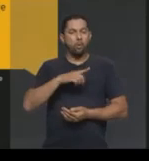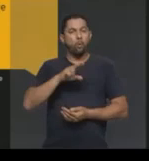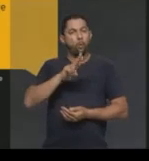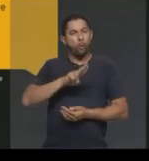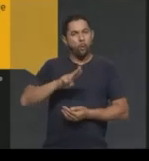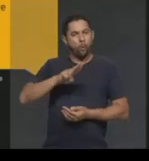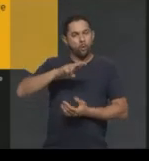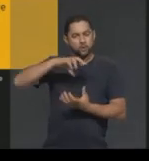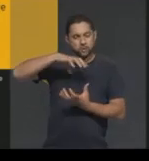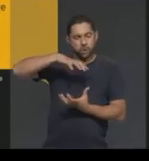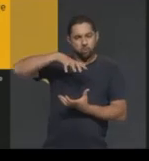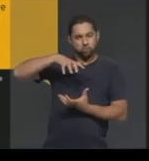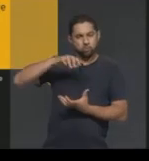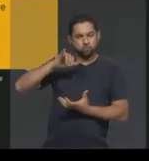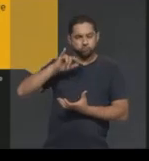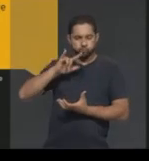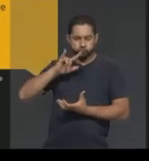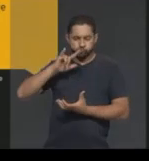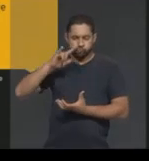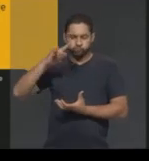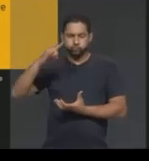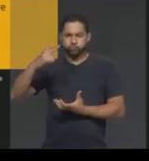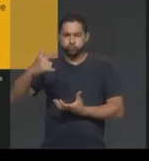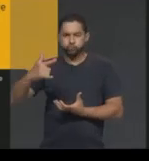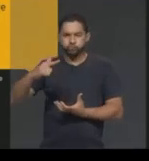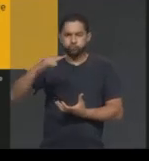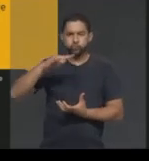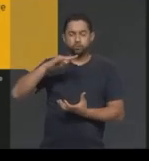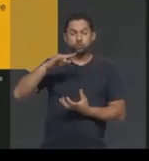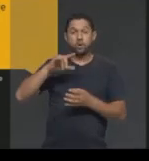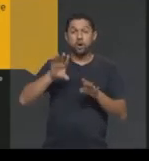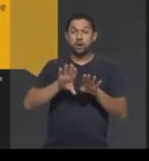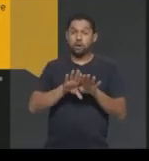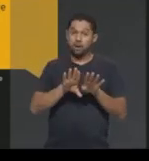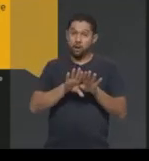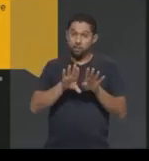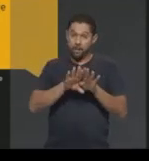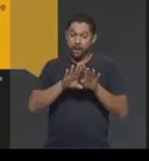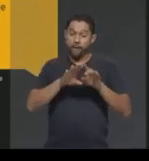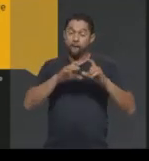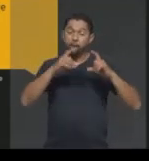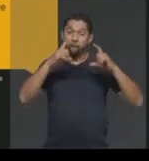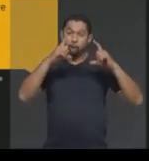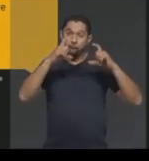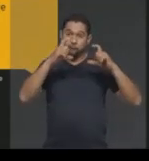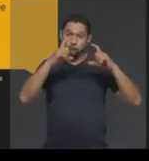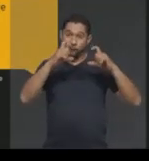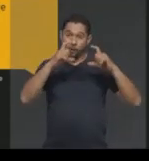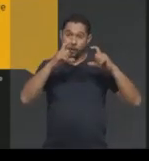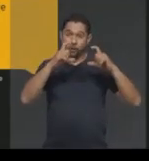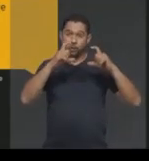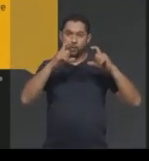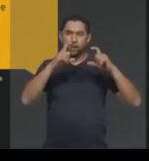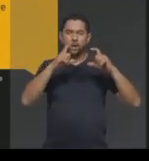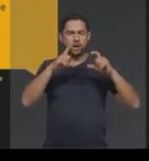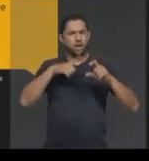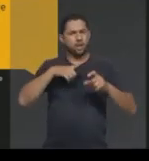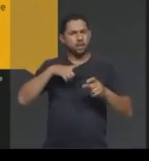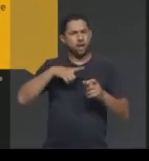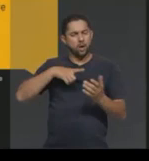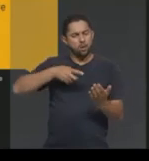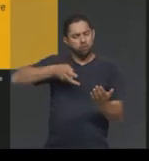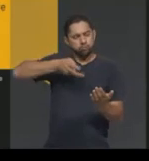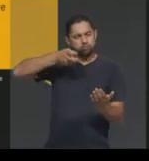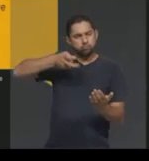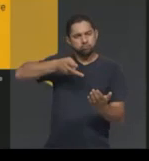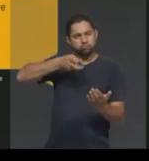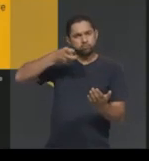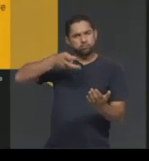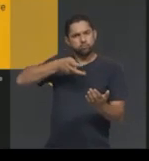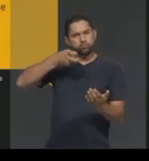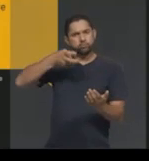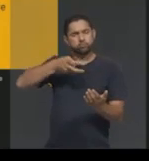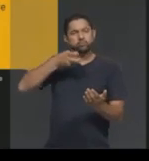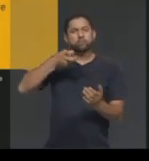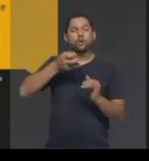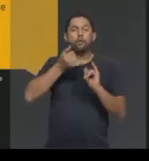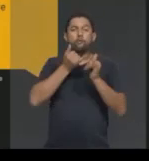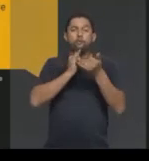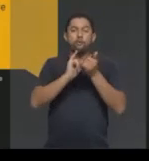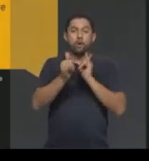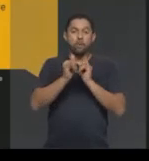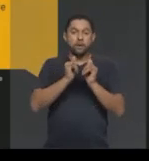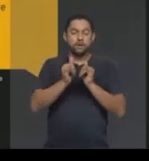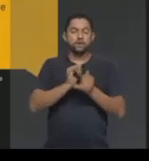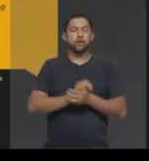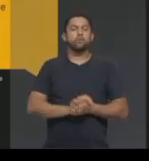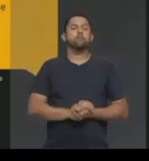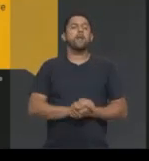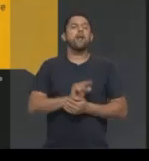satélite, energia, né, de fotos, ok? Que vão captar essas informações e elas vão ser trabalhadas depois,